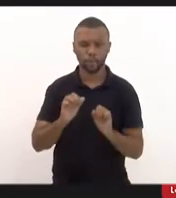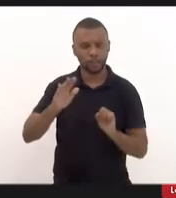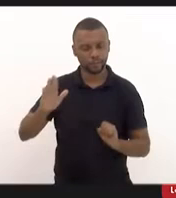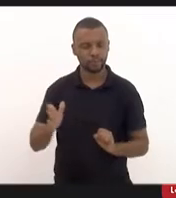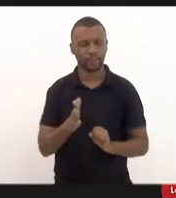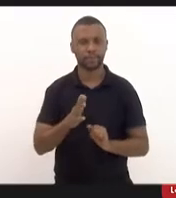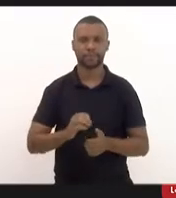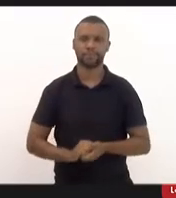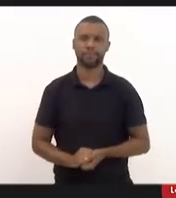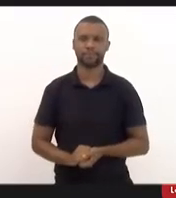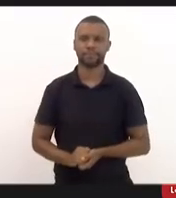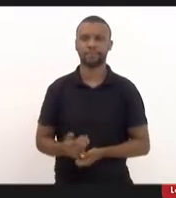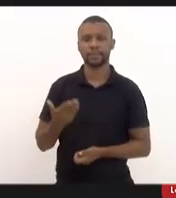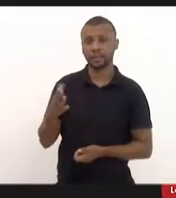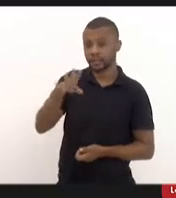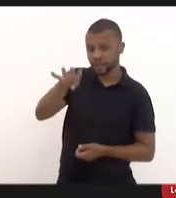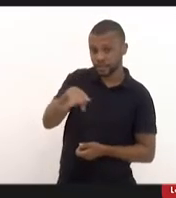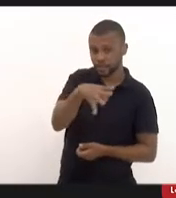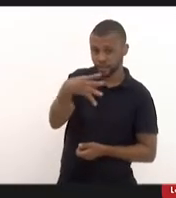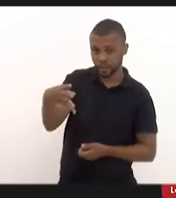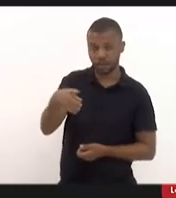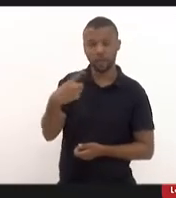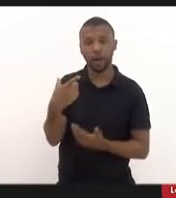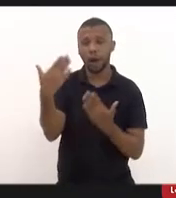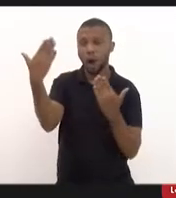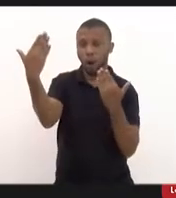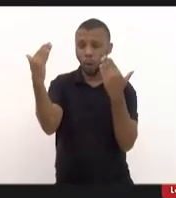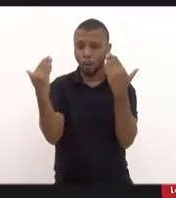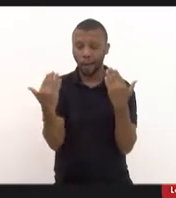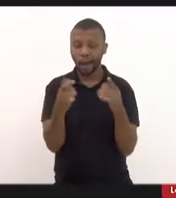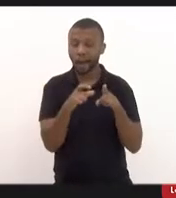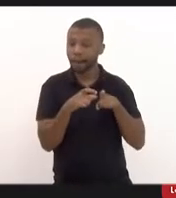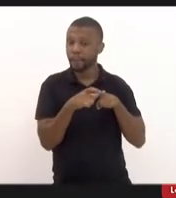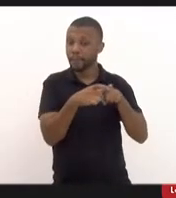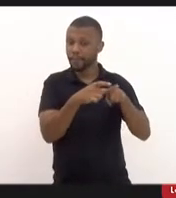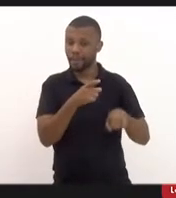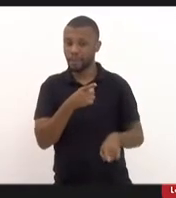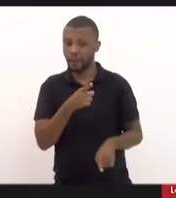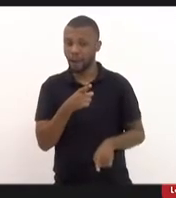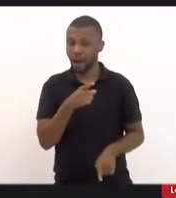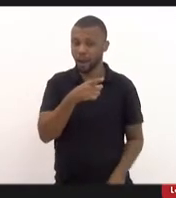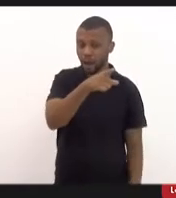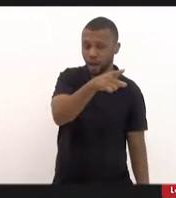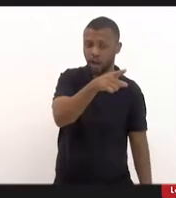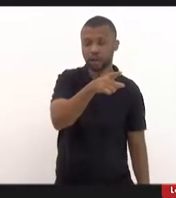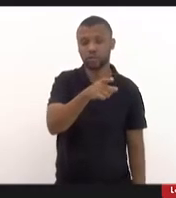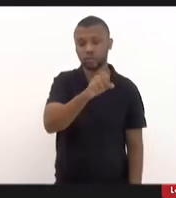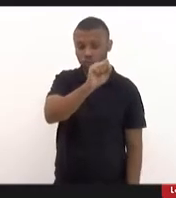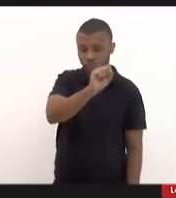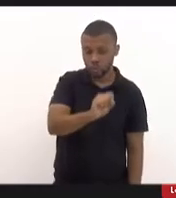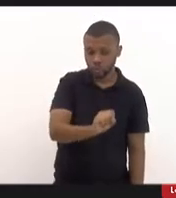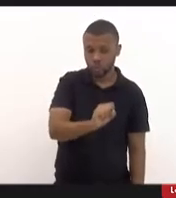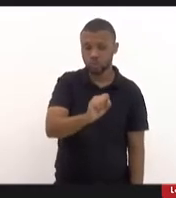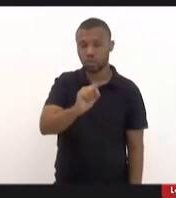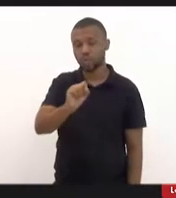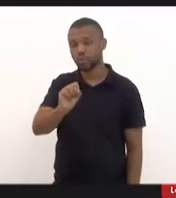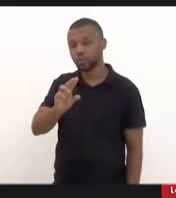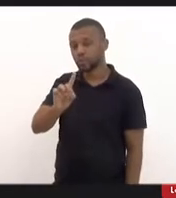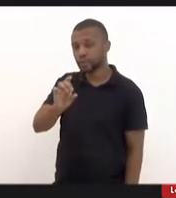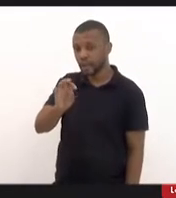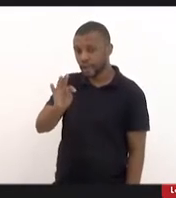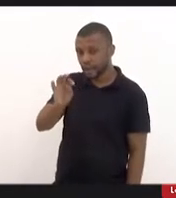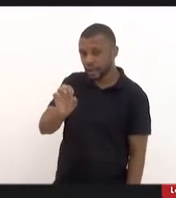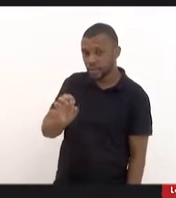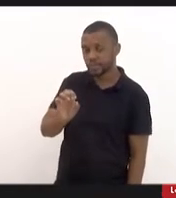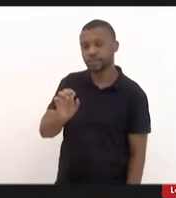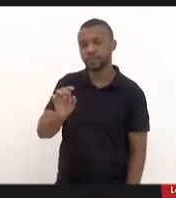feito procurando comparar as periferias metropolitanas do Sul e Sudeste, ou só do Sudeste, nesse caso